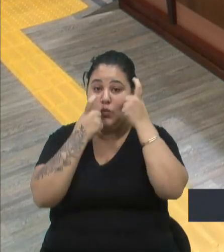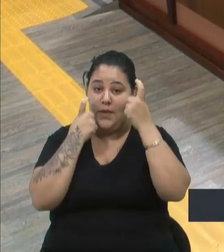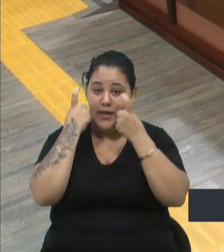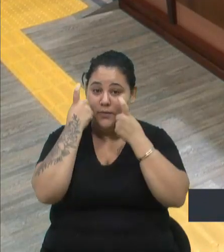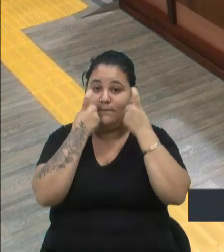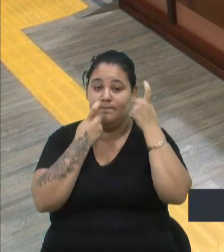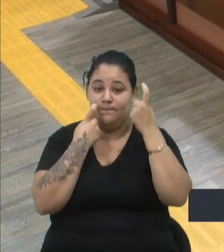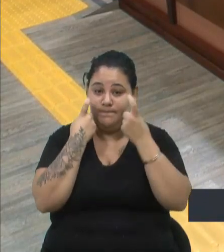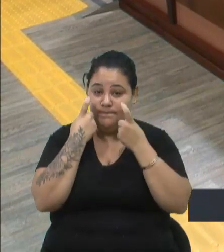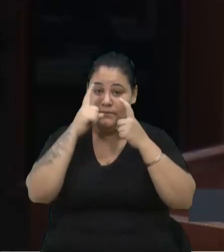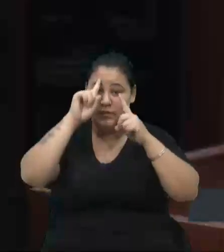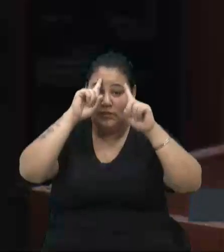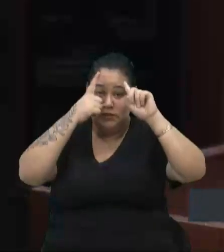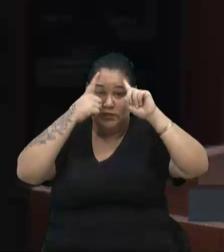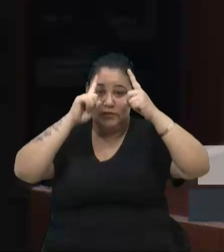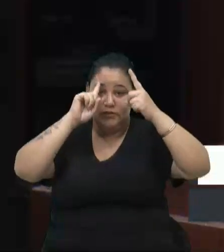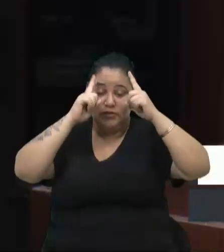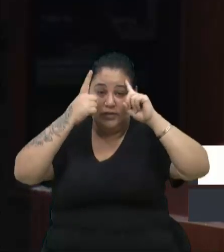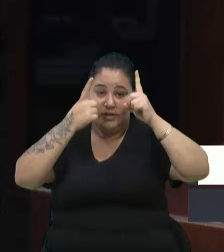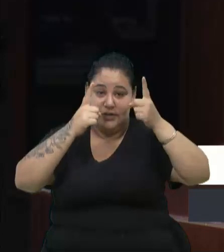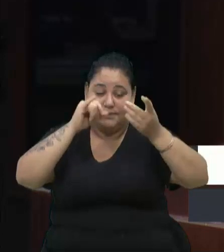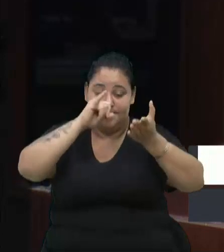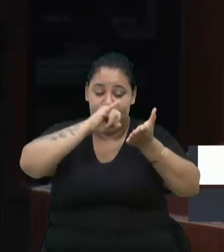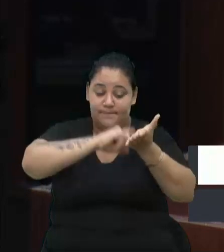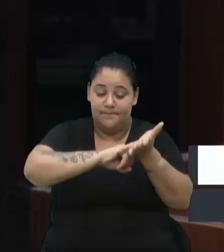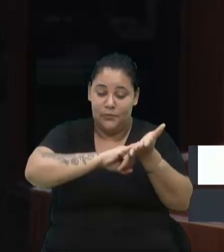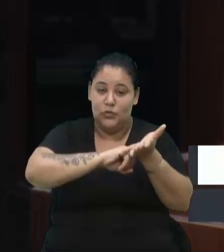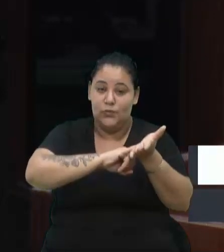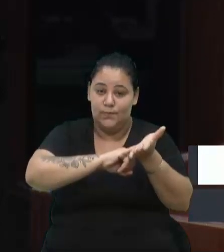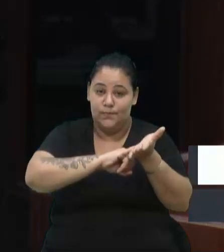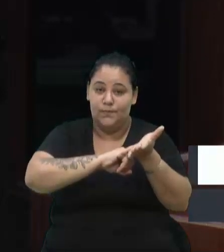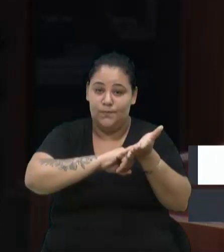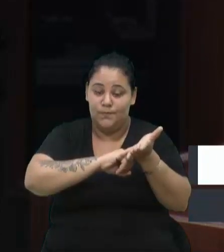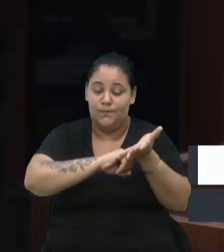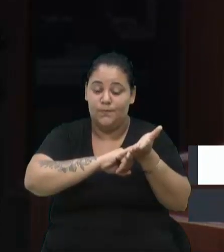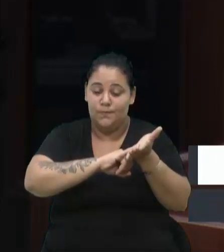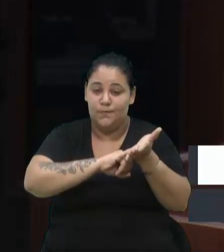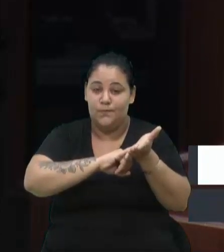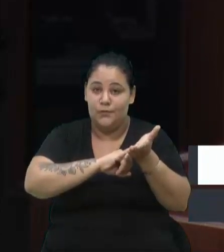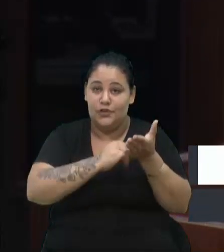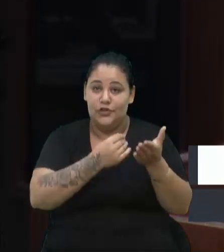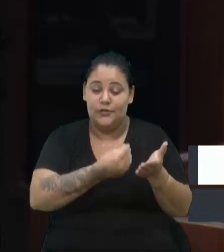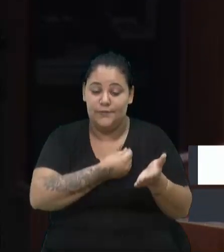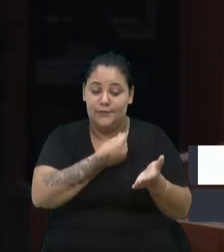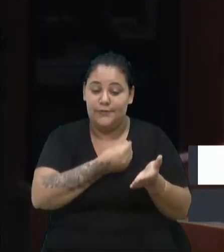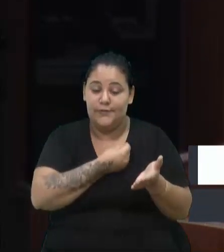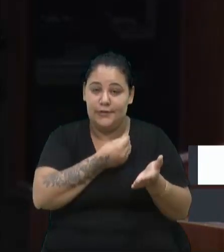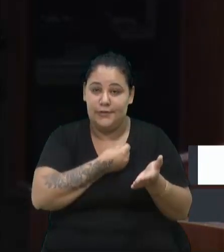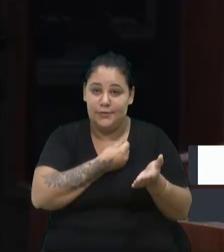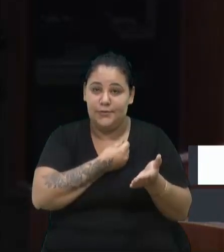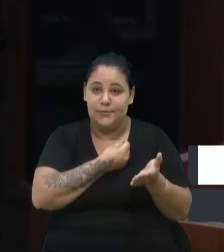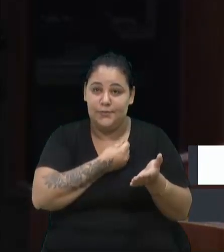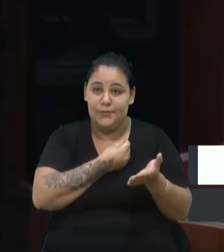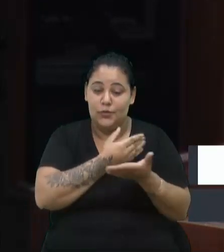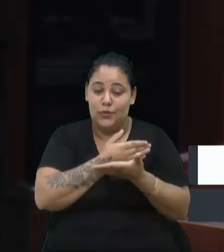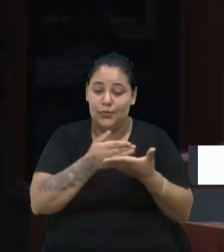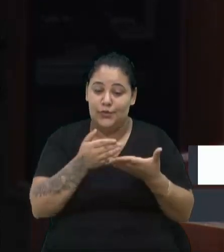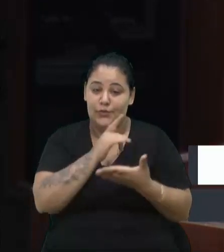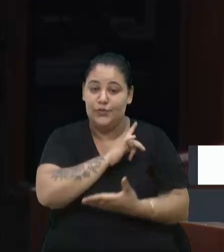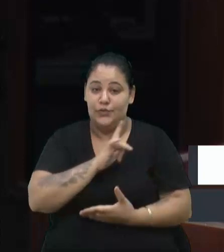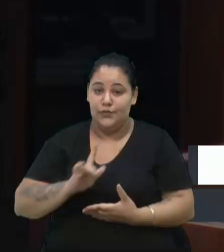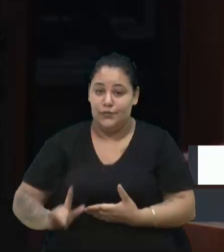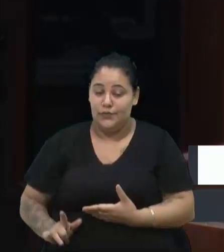da criatividade tributária que estamos vivendo nesses primeiros momentos aí do governo. Eu acredito